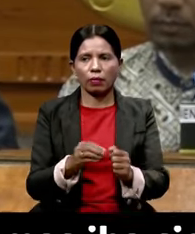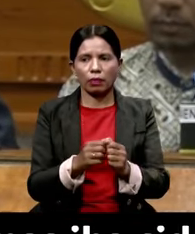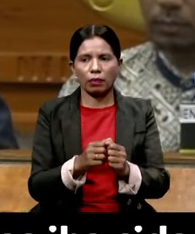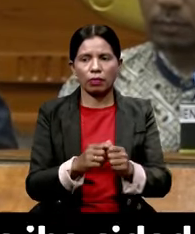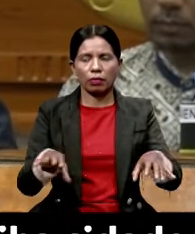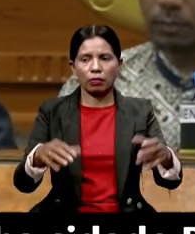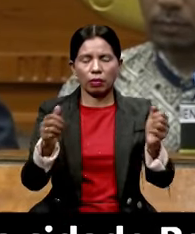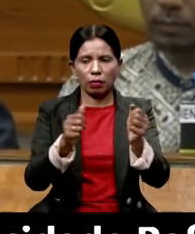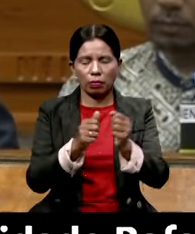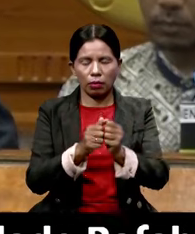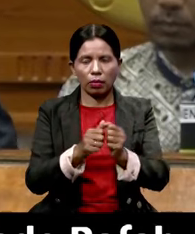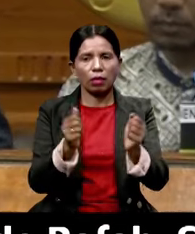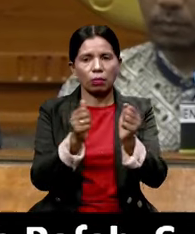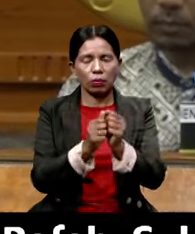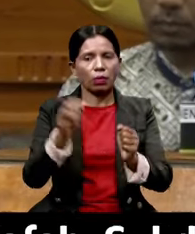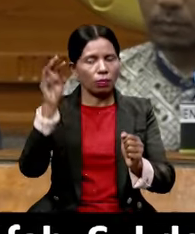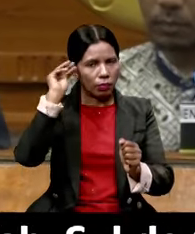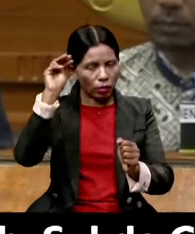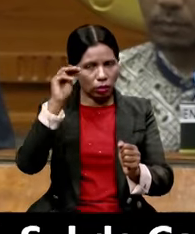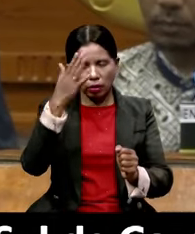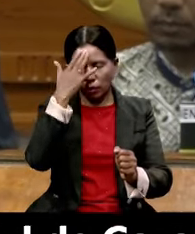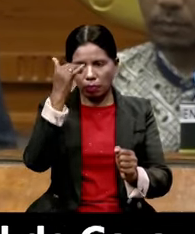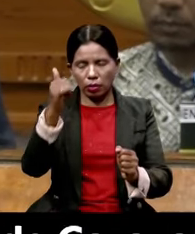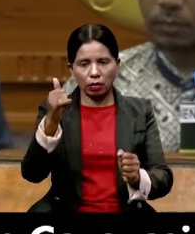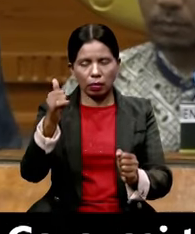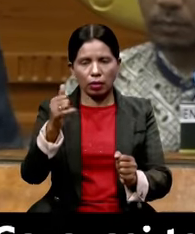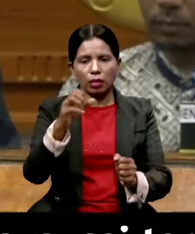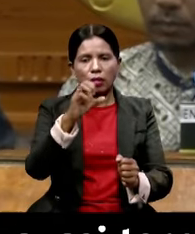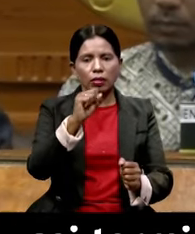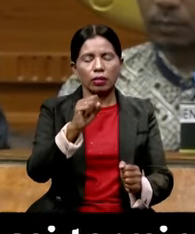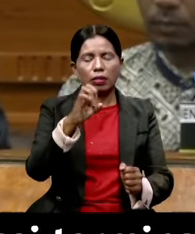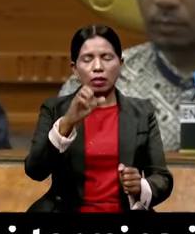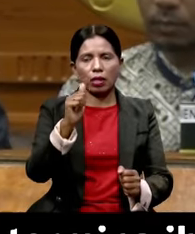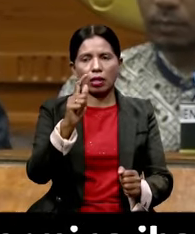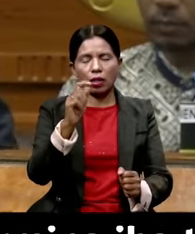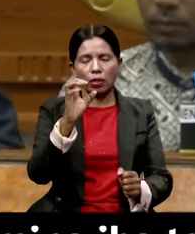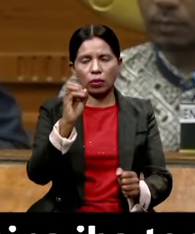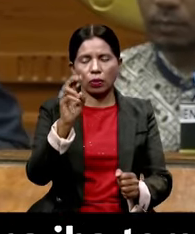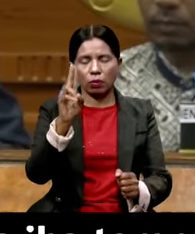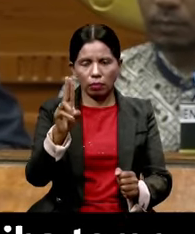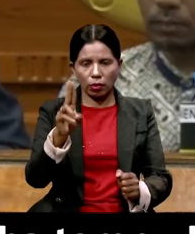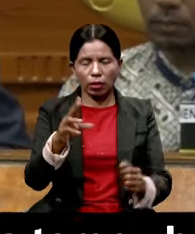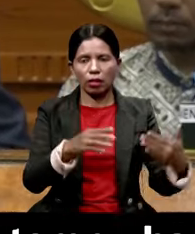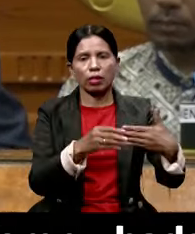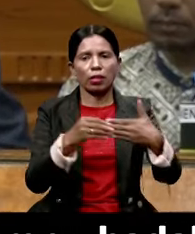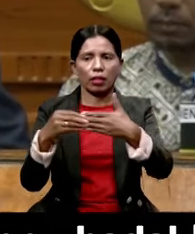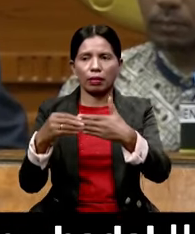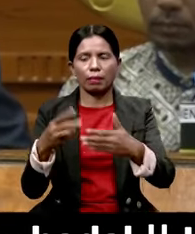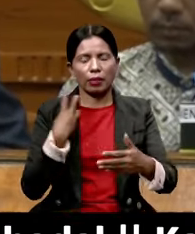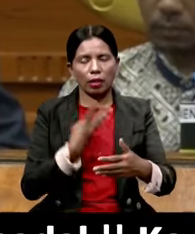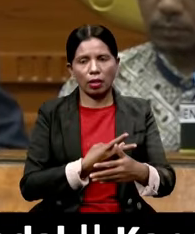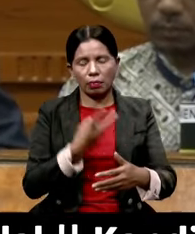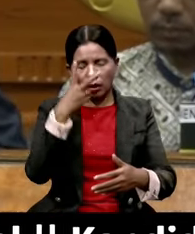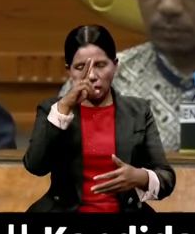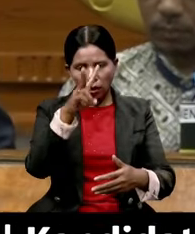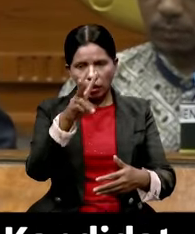Cooperação interministerial. Também sama secretário estadual ira, mas lidera fali. E a mim haremos ia